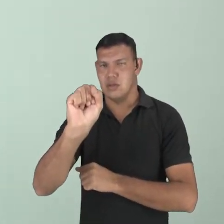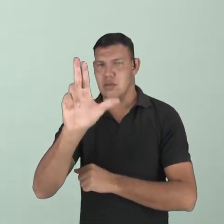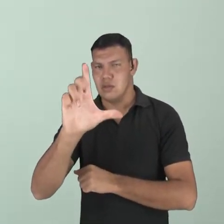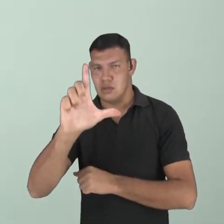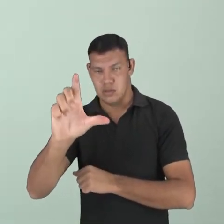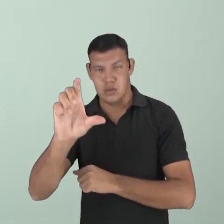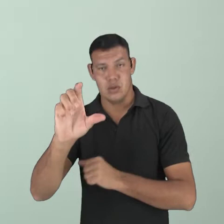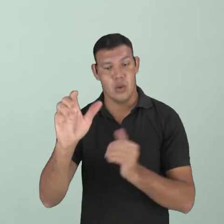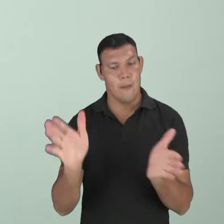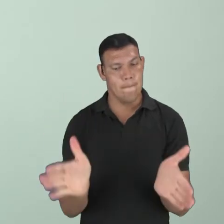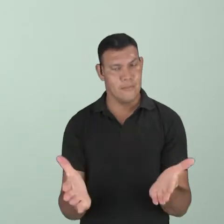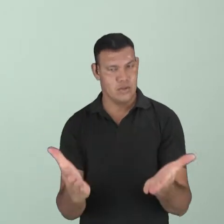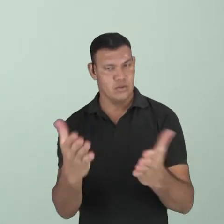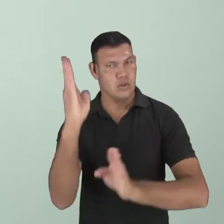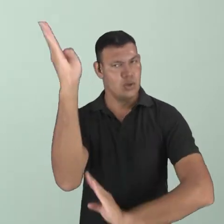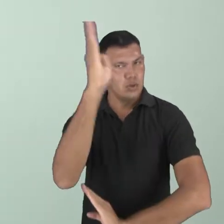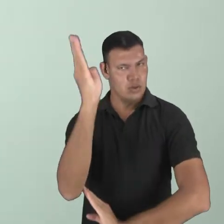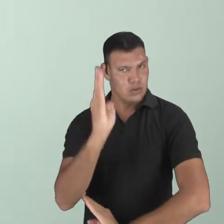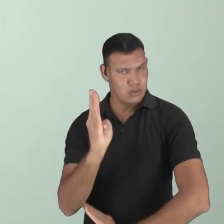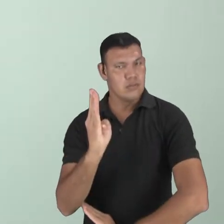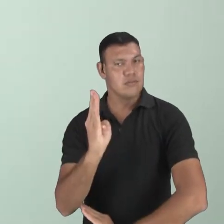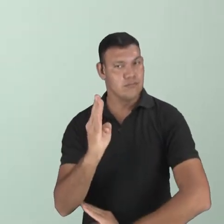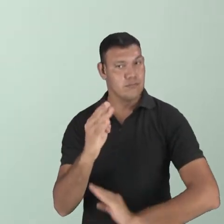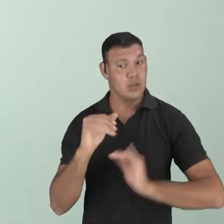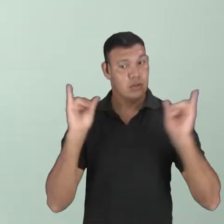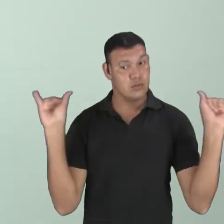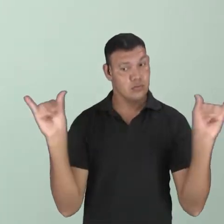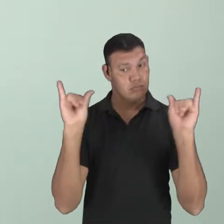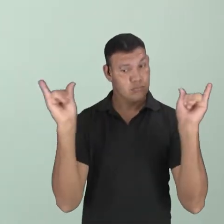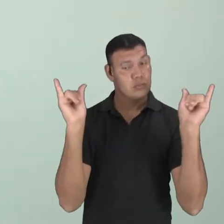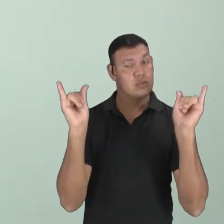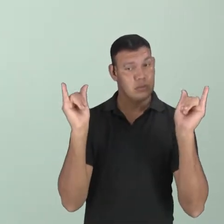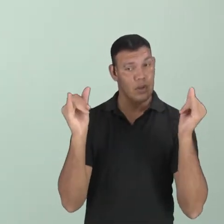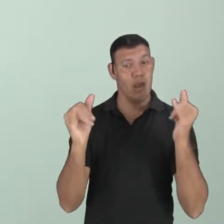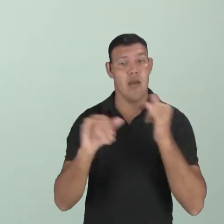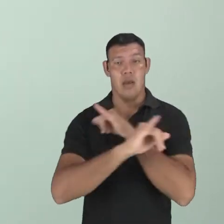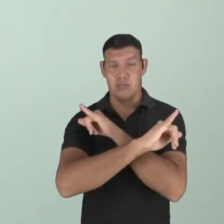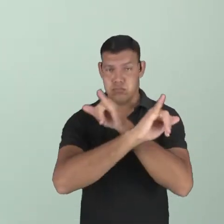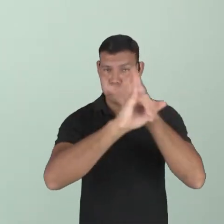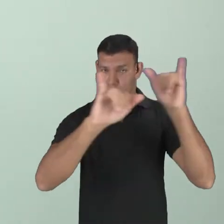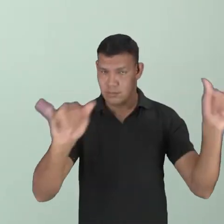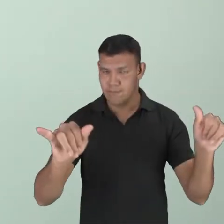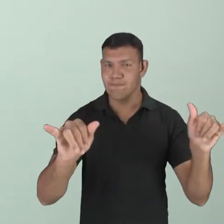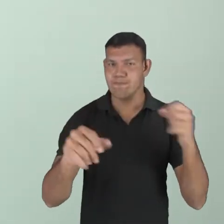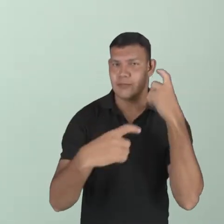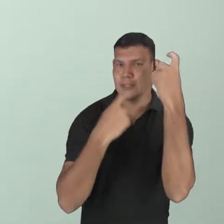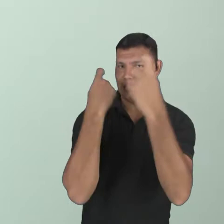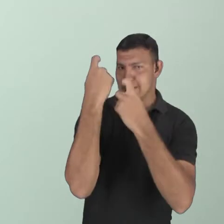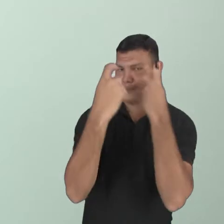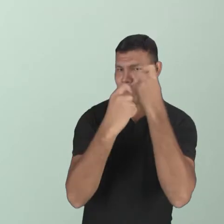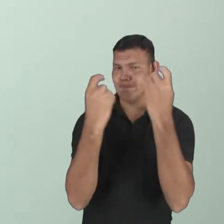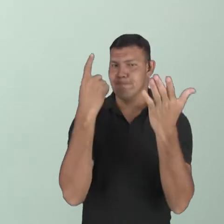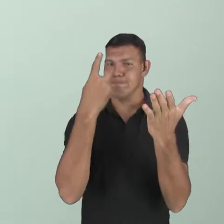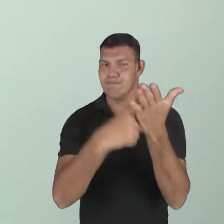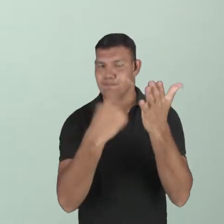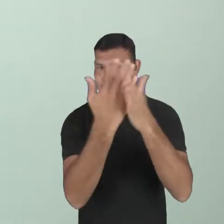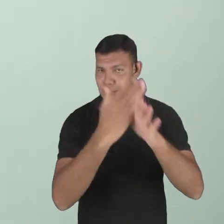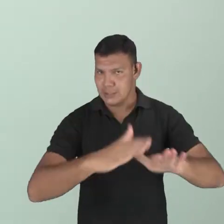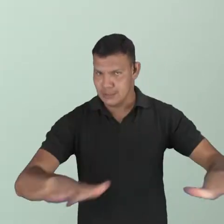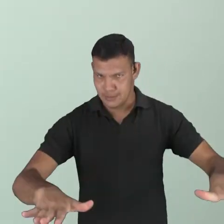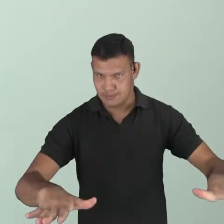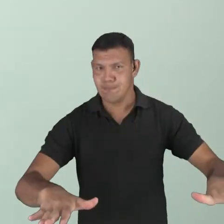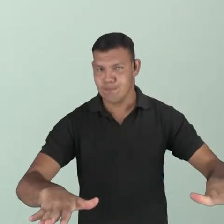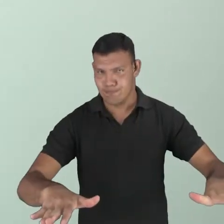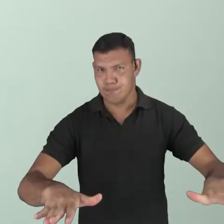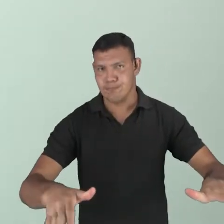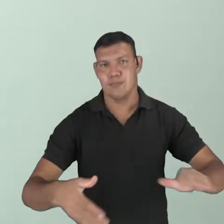o Brasil, as notícias mostram uma certa preocupação desse acordo acabar